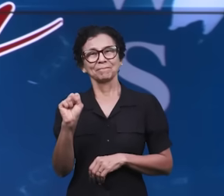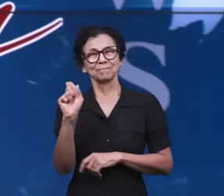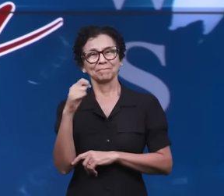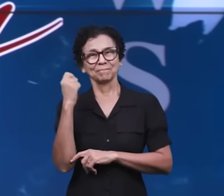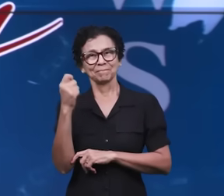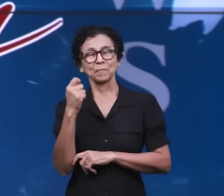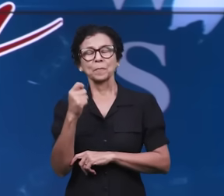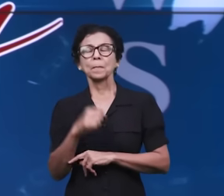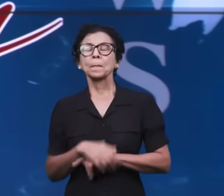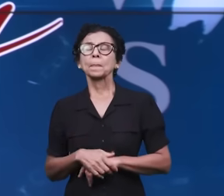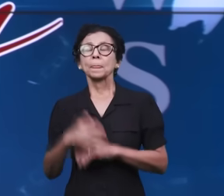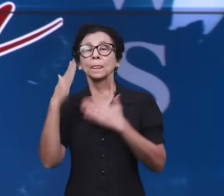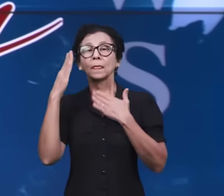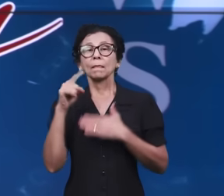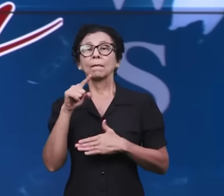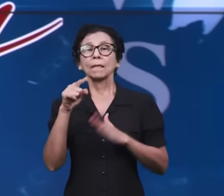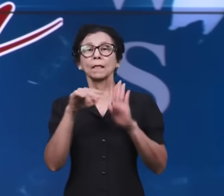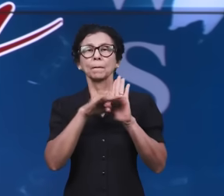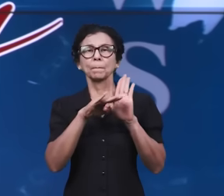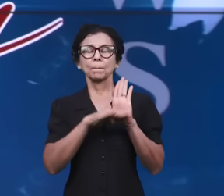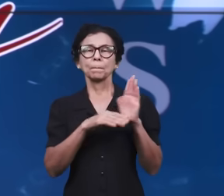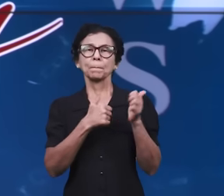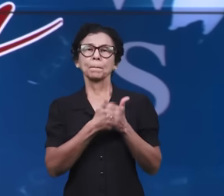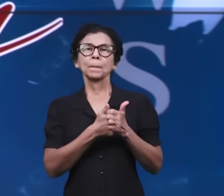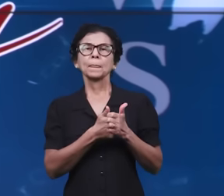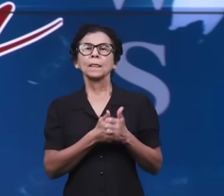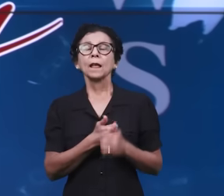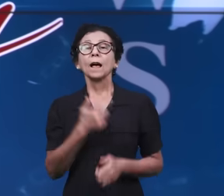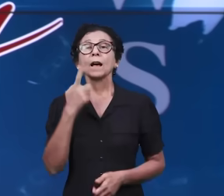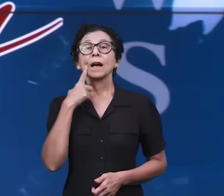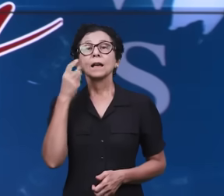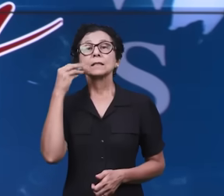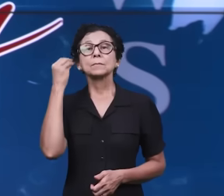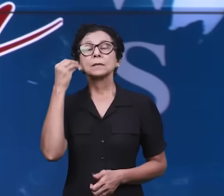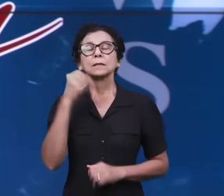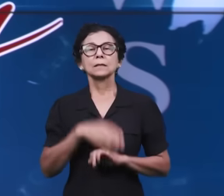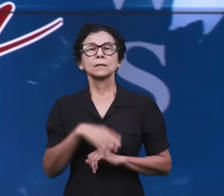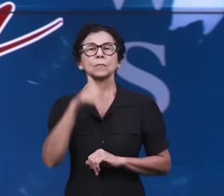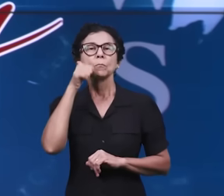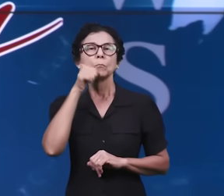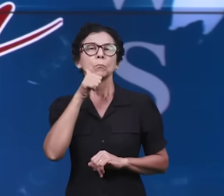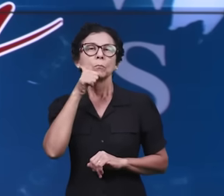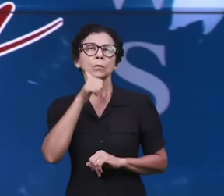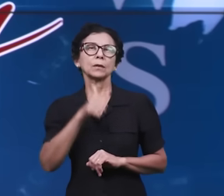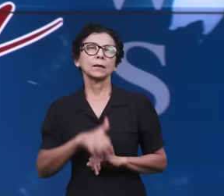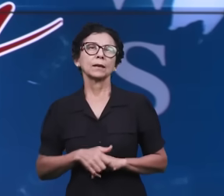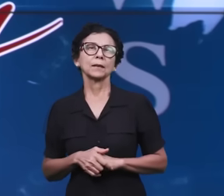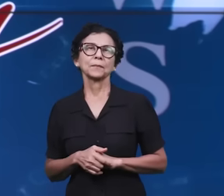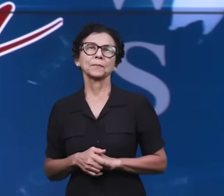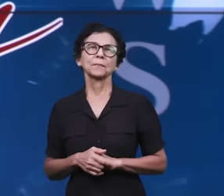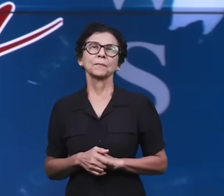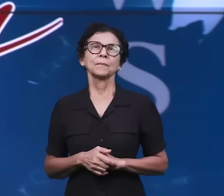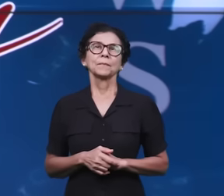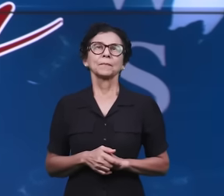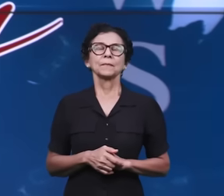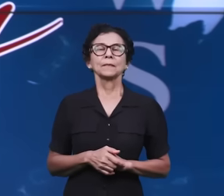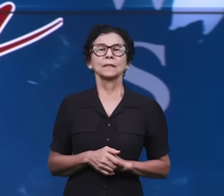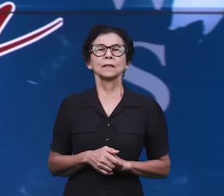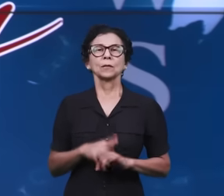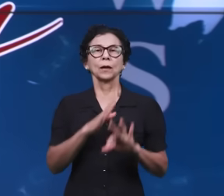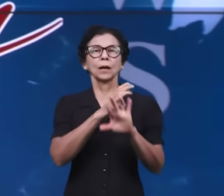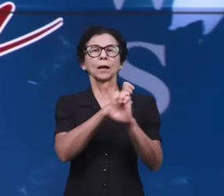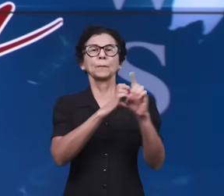nossa programação. E agora, nós vamos conferir uma experiência de uma irmã. Uma irmã, ela teve uma experiência sobre a